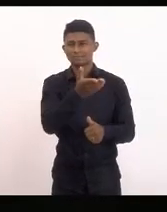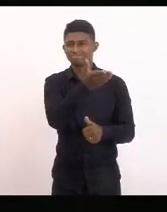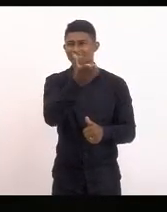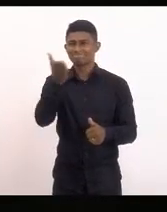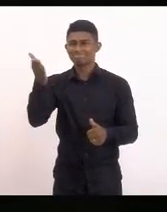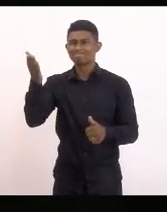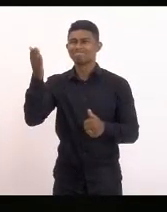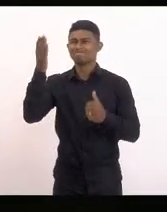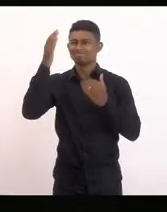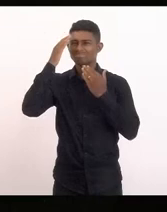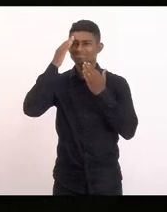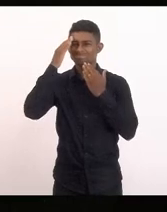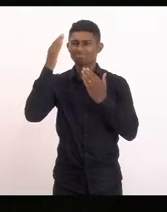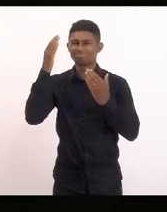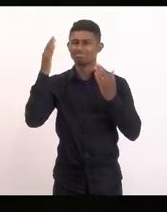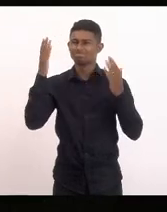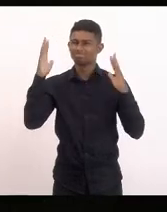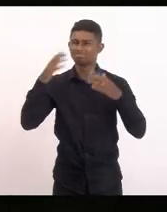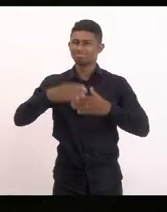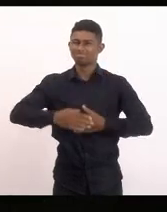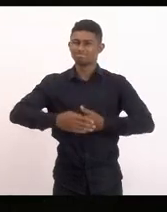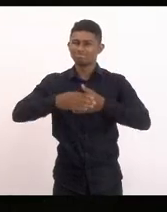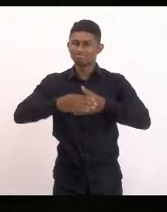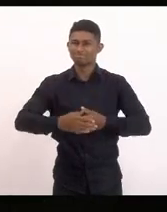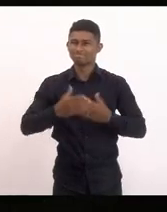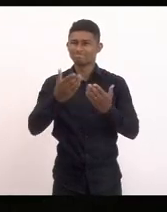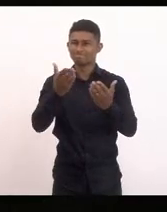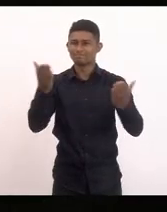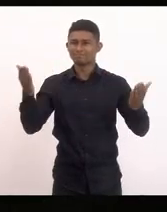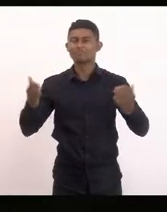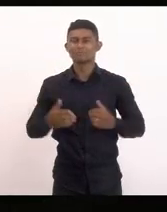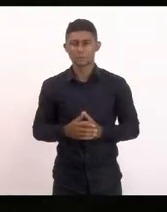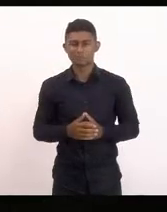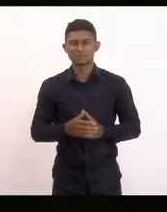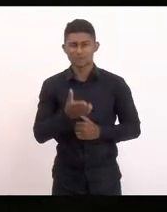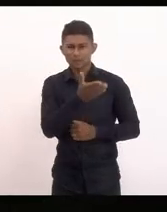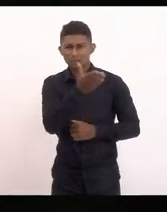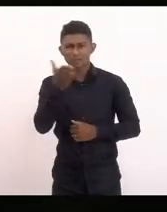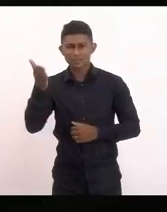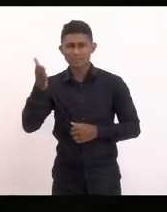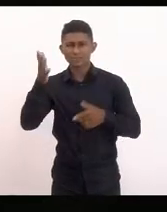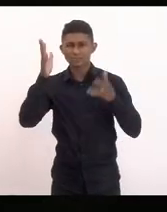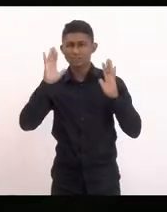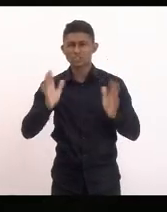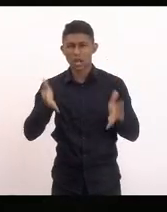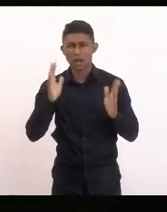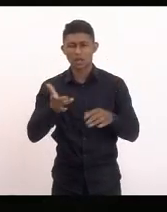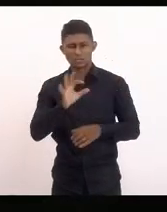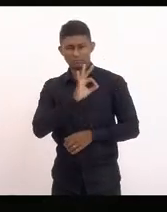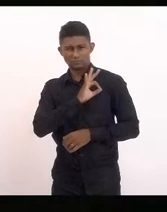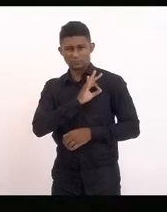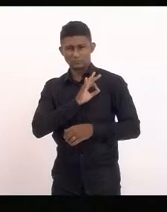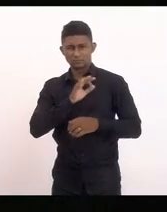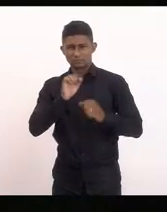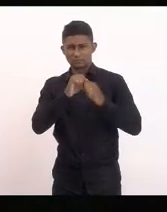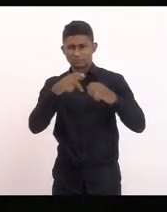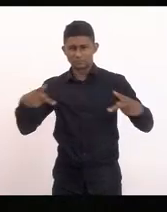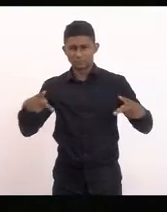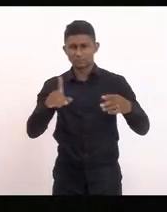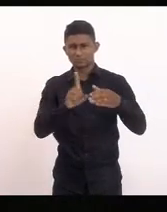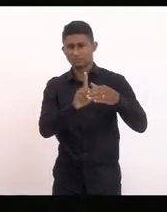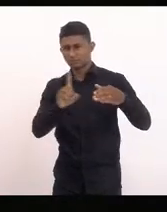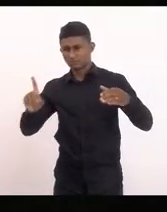galerias, saudar o plenário, aos ativos, veteranos, pensionistas e dependentes